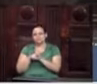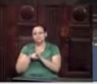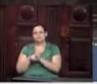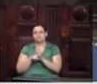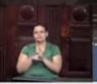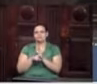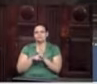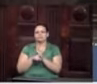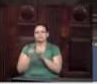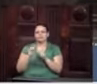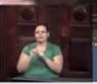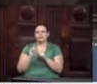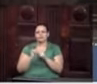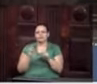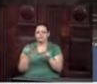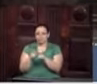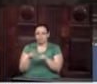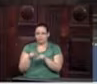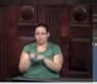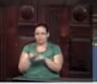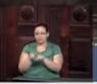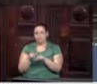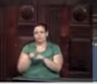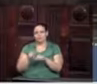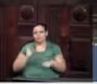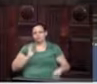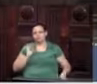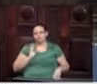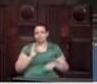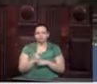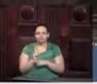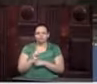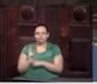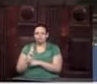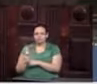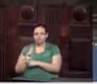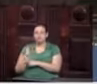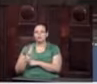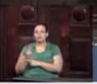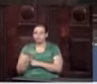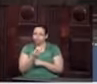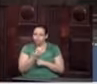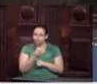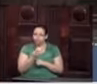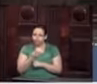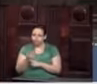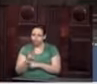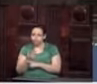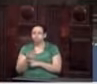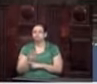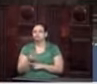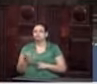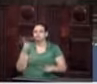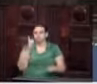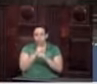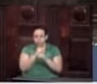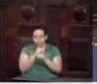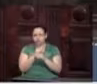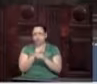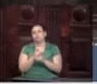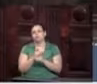para fazer também operações policiais. Busca e apreensão,